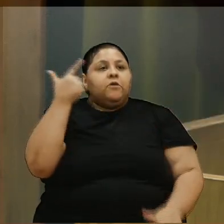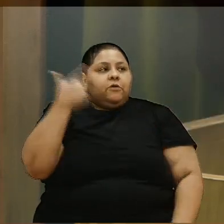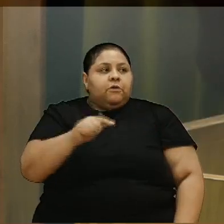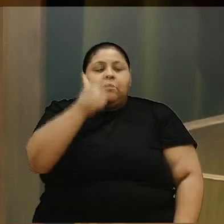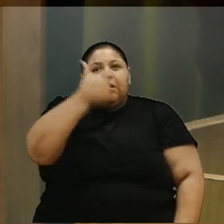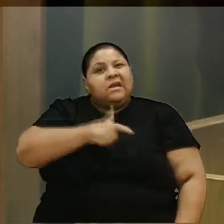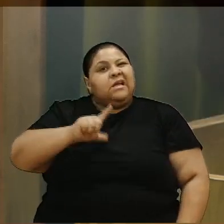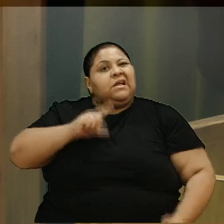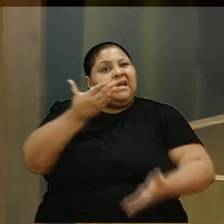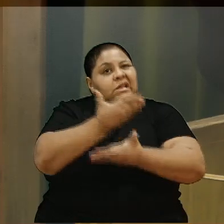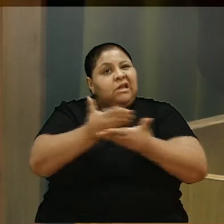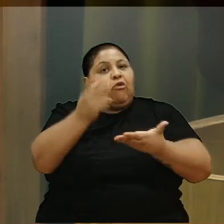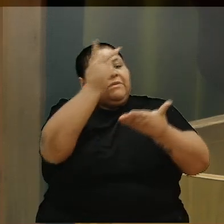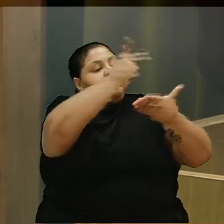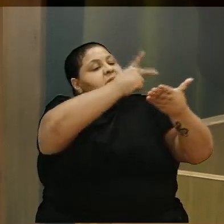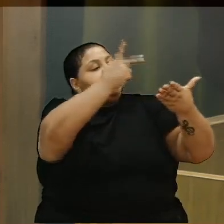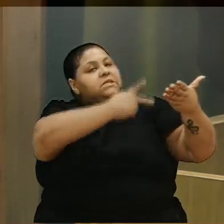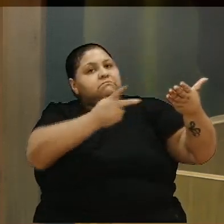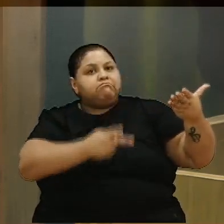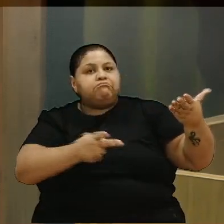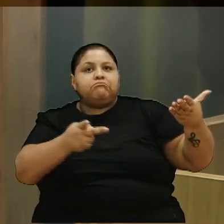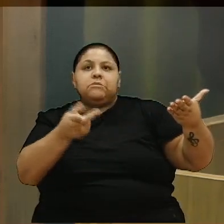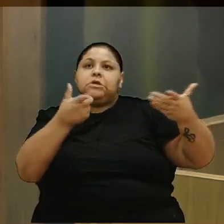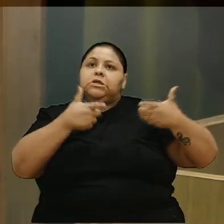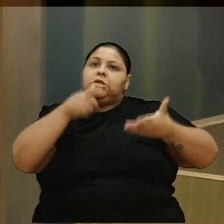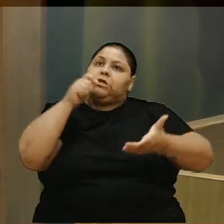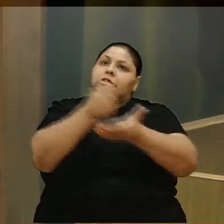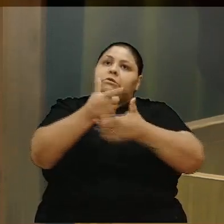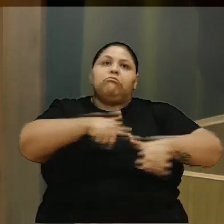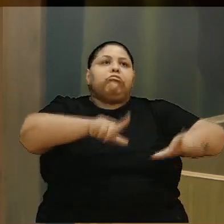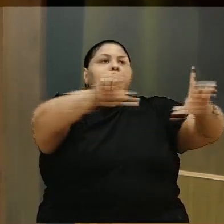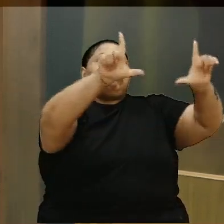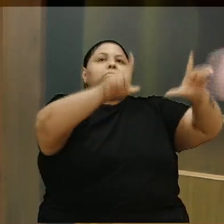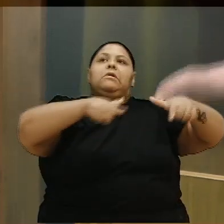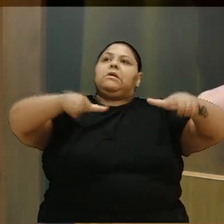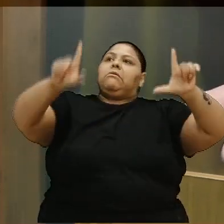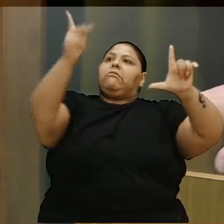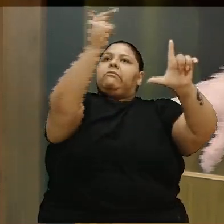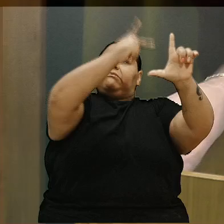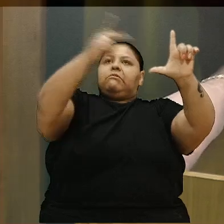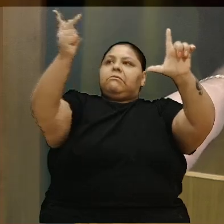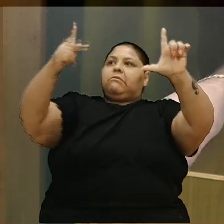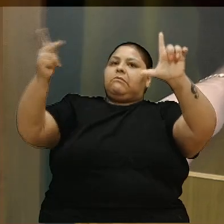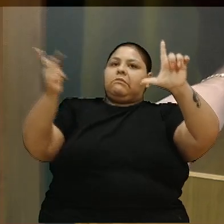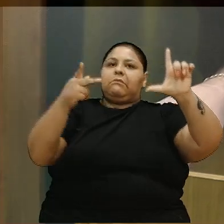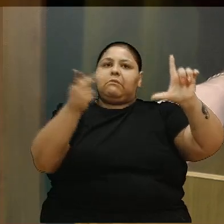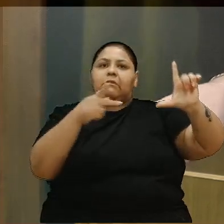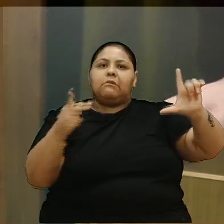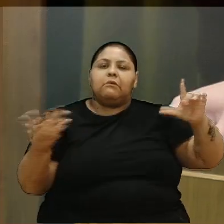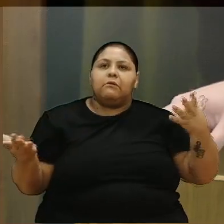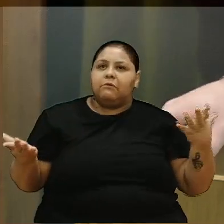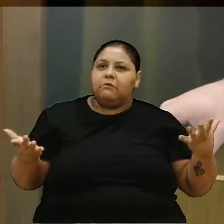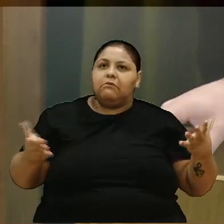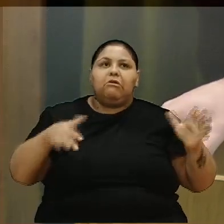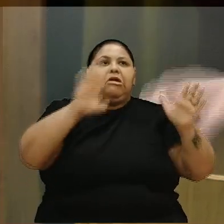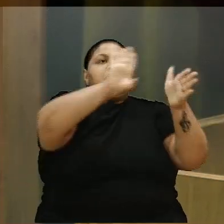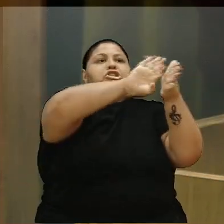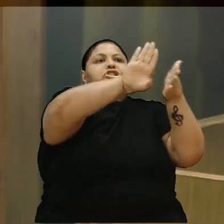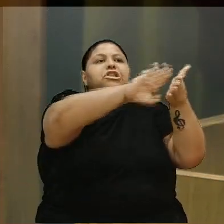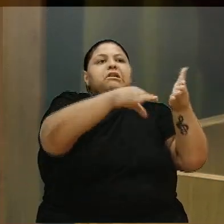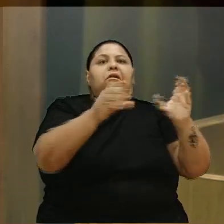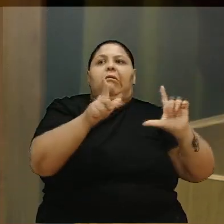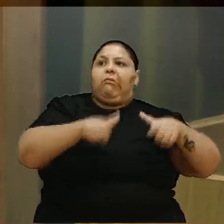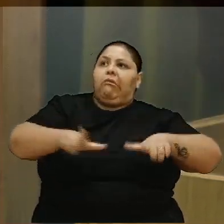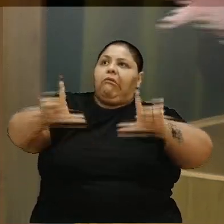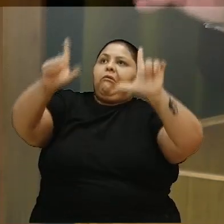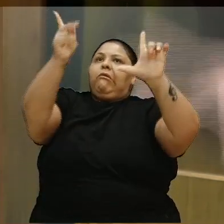gente tem que começar a desenhar aqui. Tem que comprar aqueles quadros interativos e começar a desenhar. Aqui no telão, tira o telão, bota um quadro interativo,